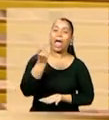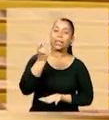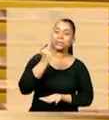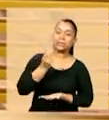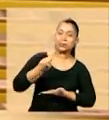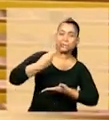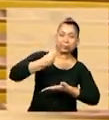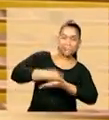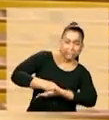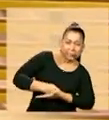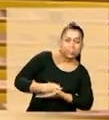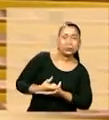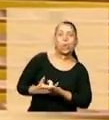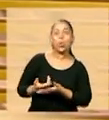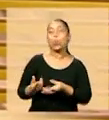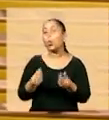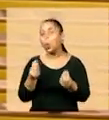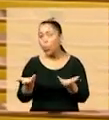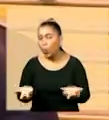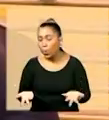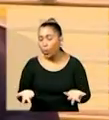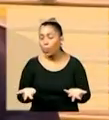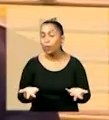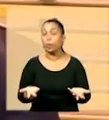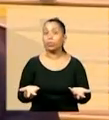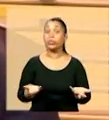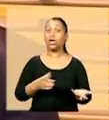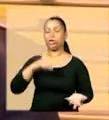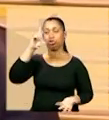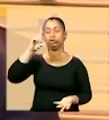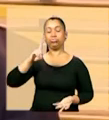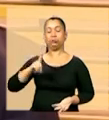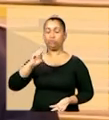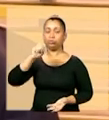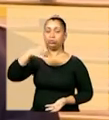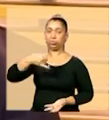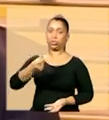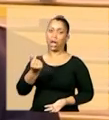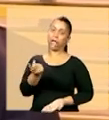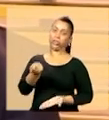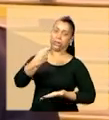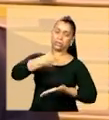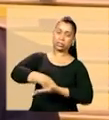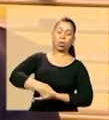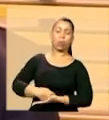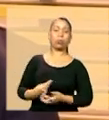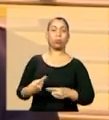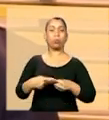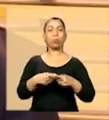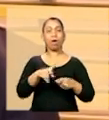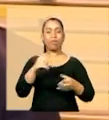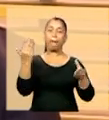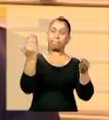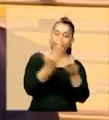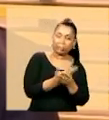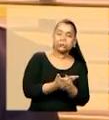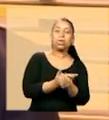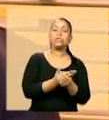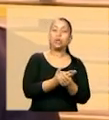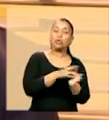não sempre? Como é que funciona isso? Sim, a família tem direito, sim. Claro que durante um processo vai ser